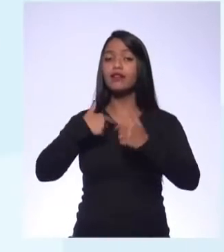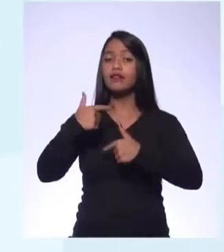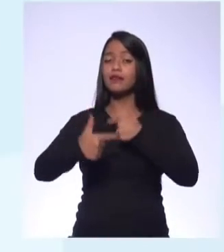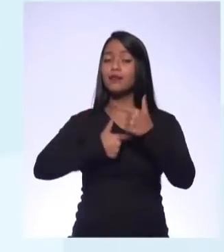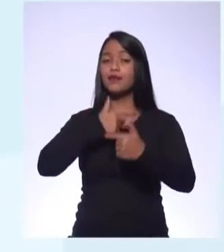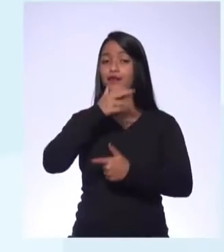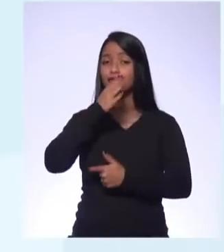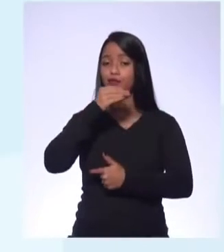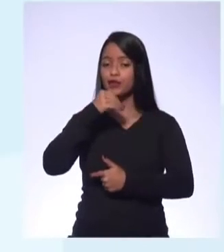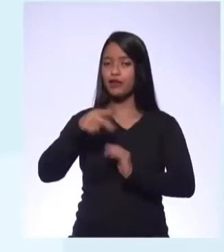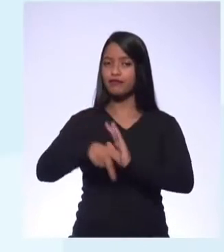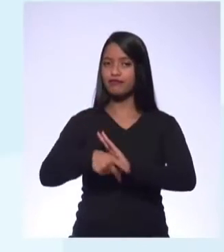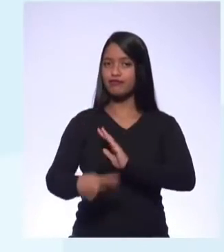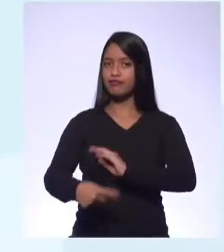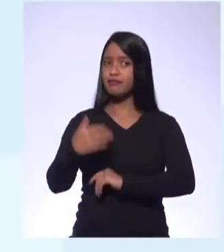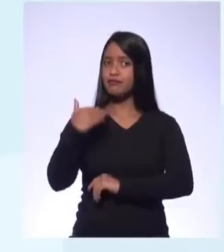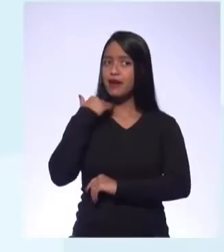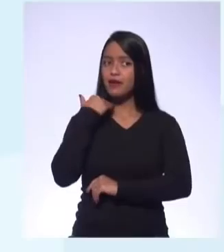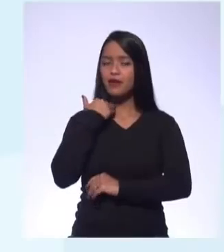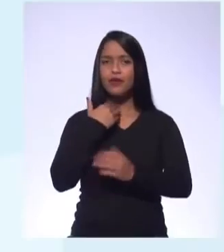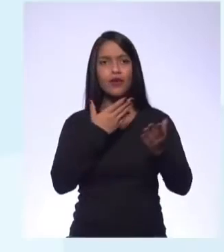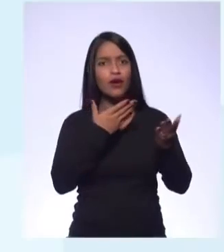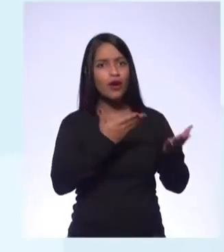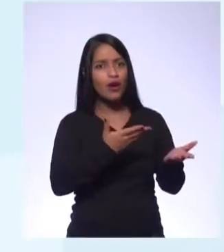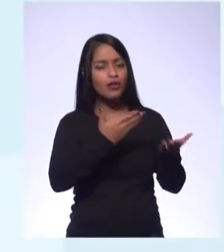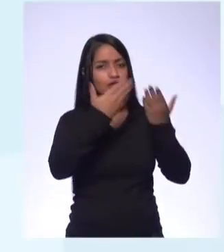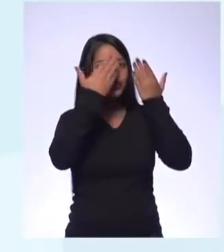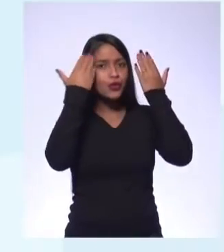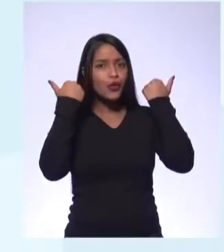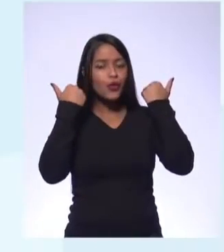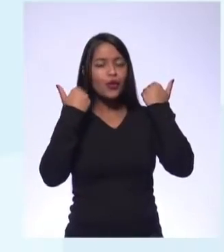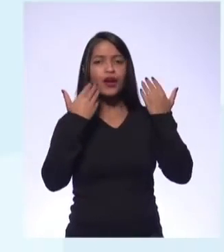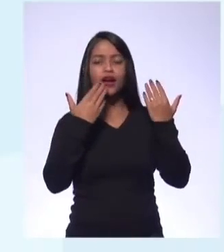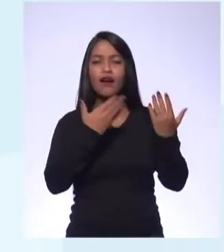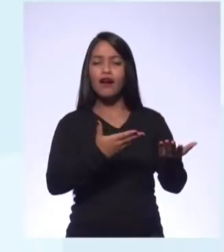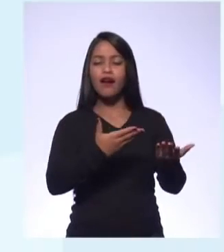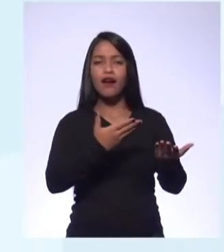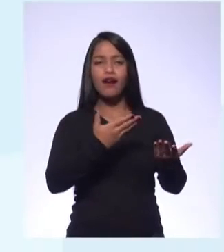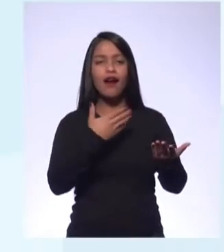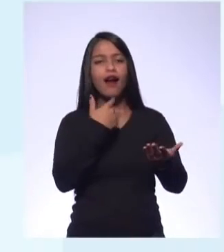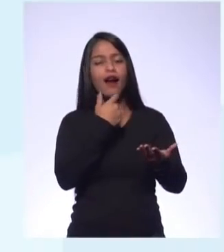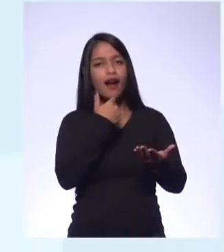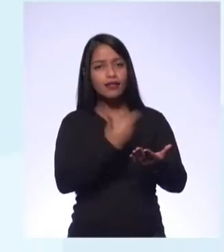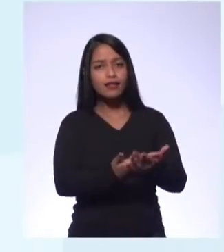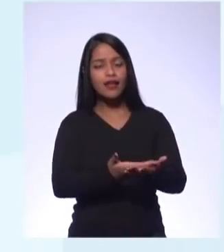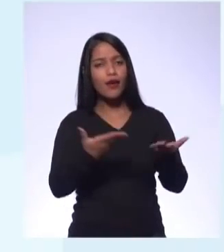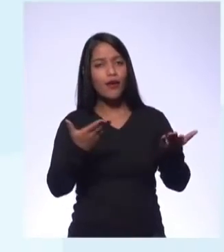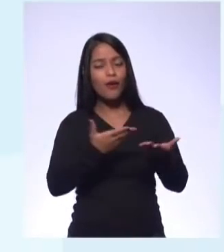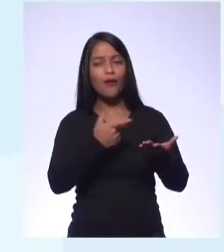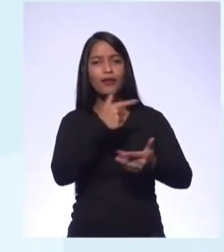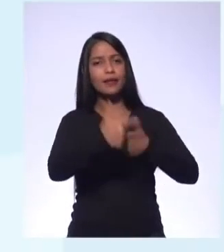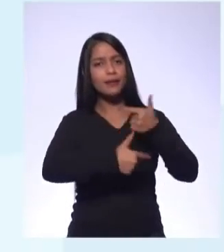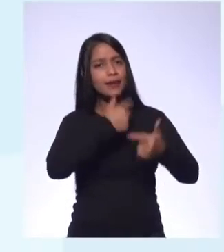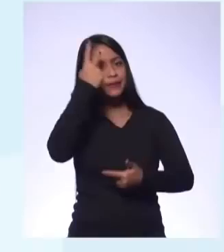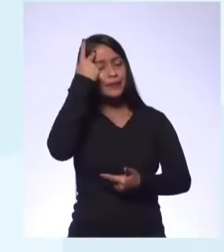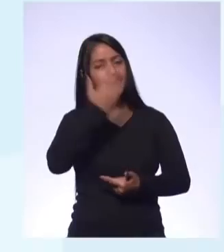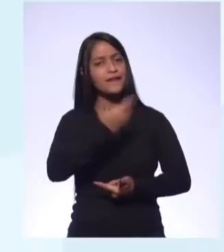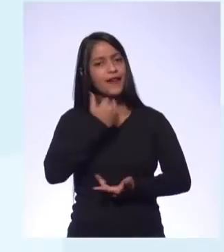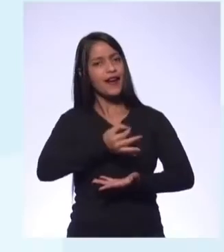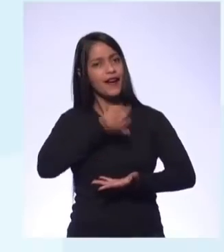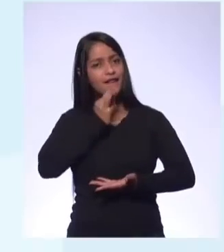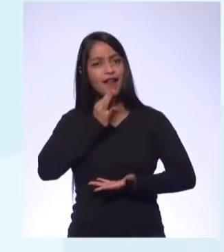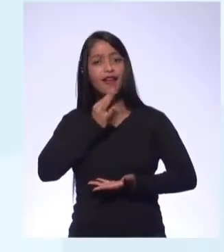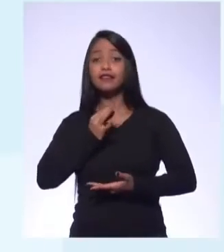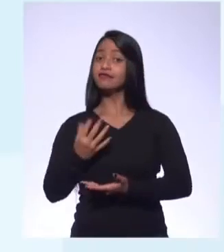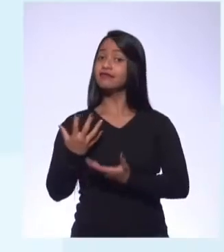deste banco. Jonas, cara, você ainda trabalha em Sampa? Bora tomar um café? Bora